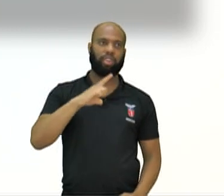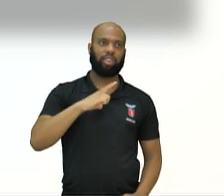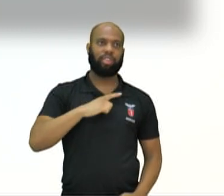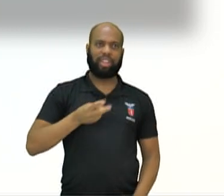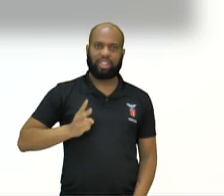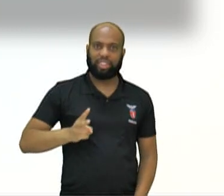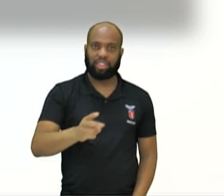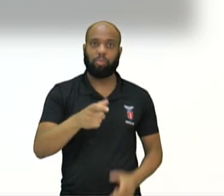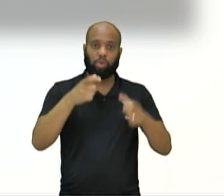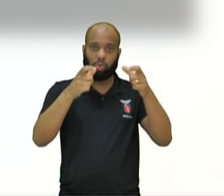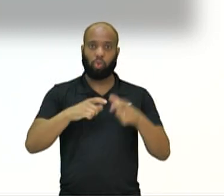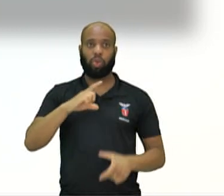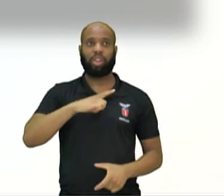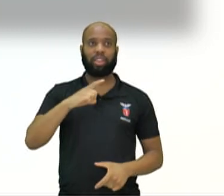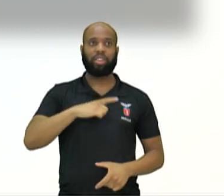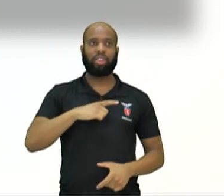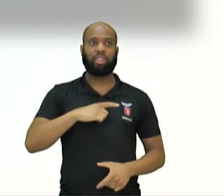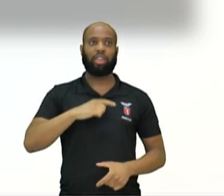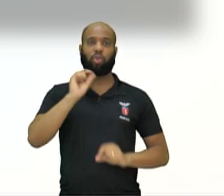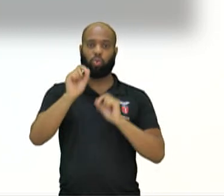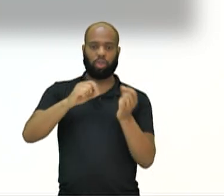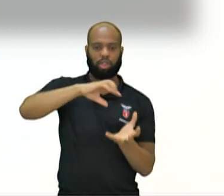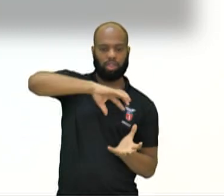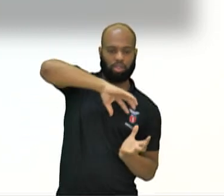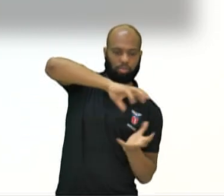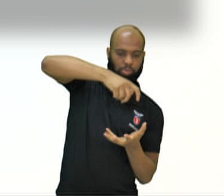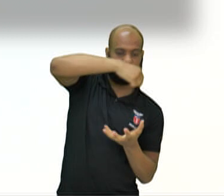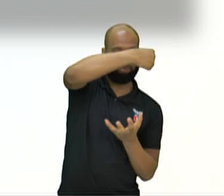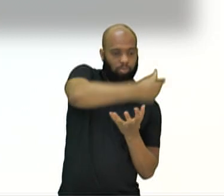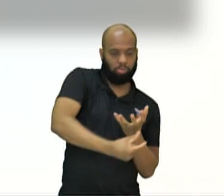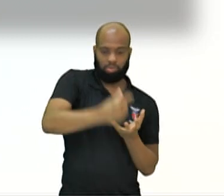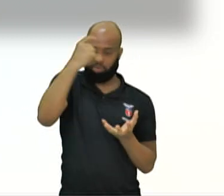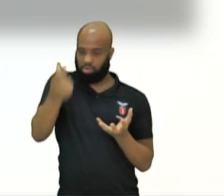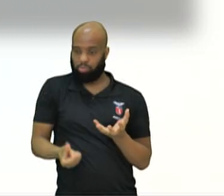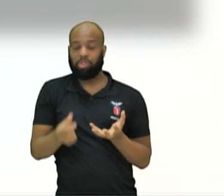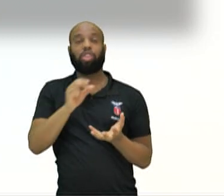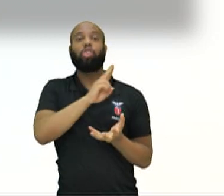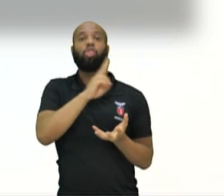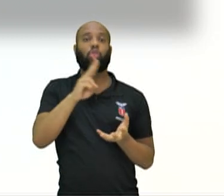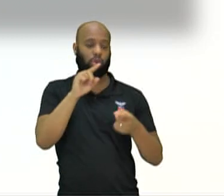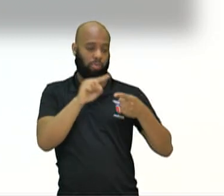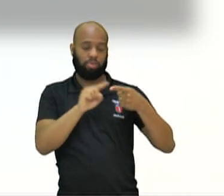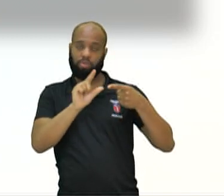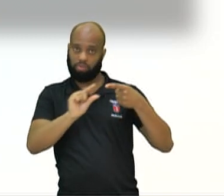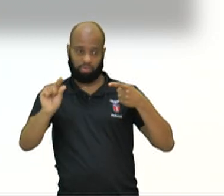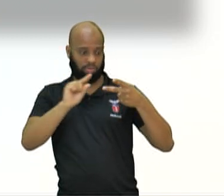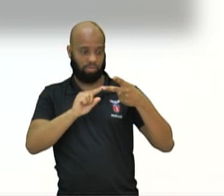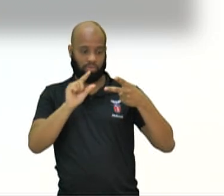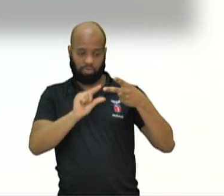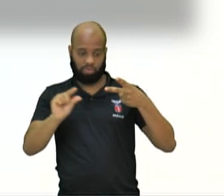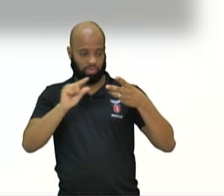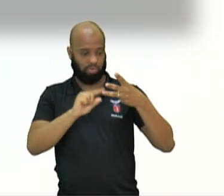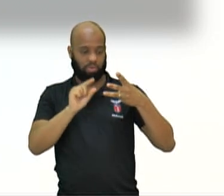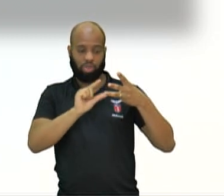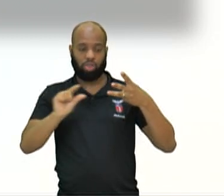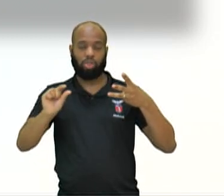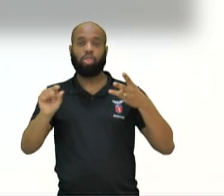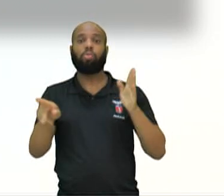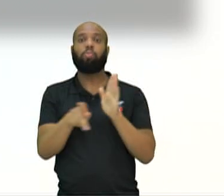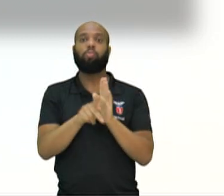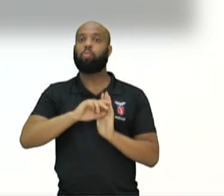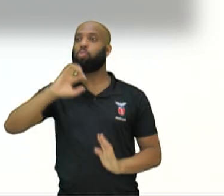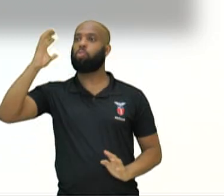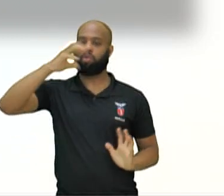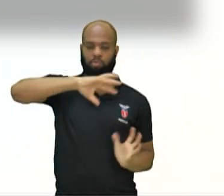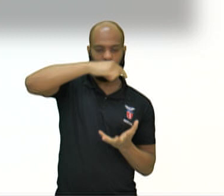parte das regiões localizadas entre os trópicos de Capricórnio e Câncer? Letra A, tropical. Letra B, equatorial. Letra